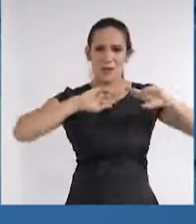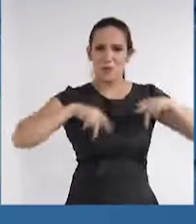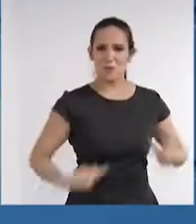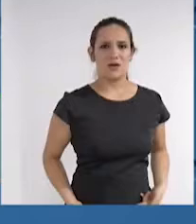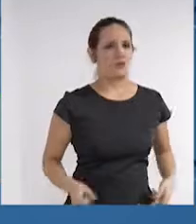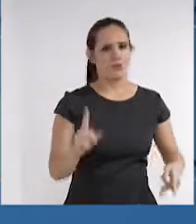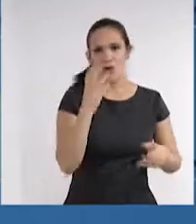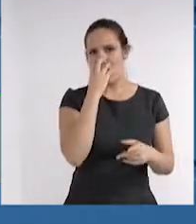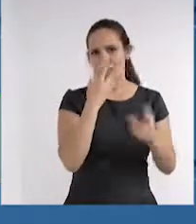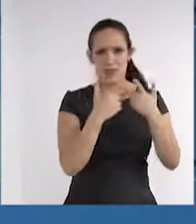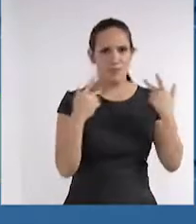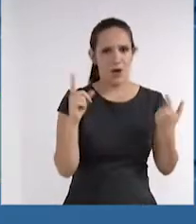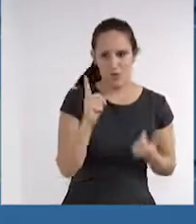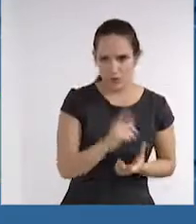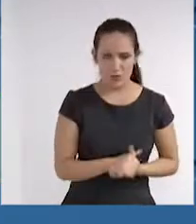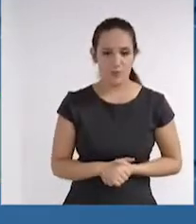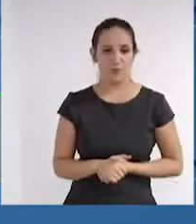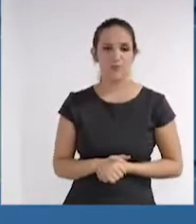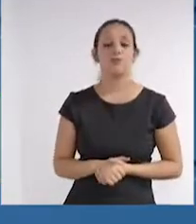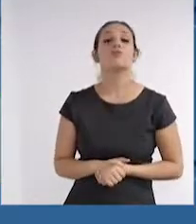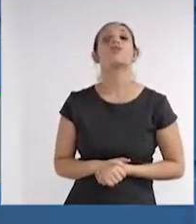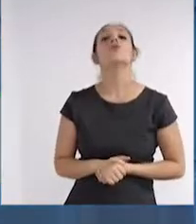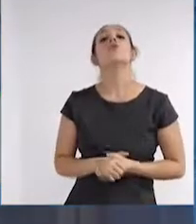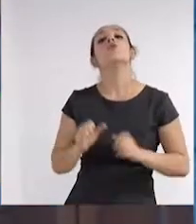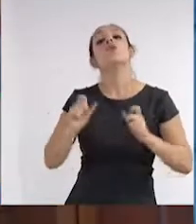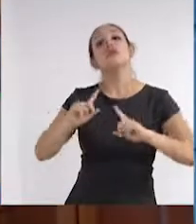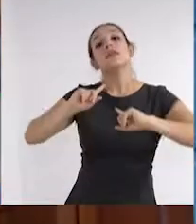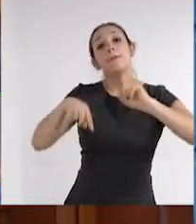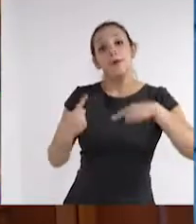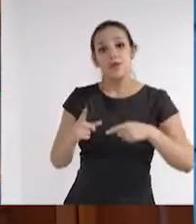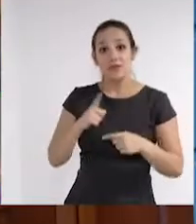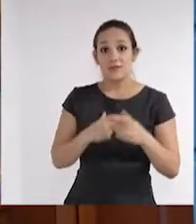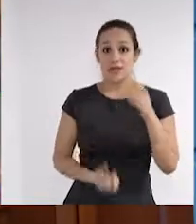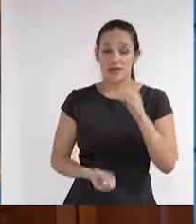animais. E houve a proclamação da República,